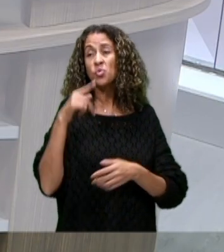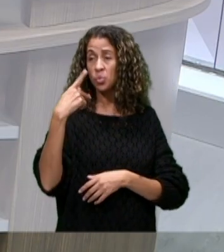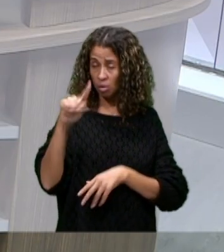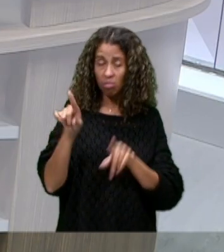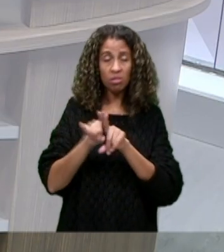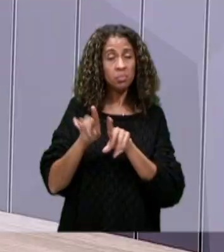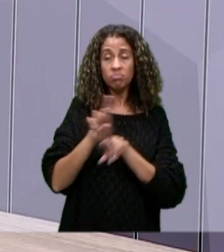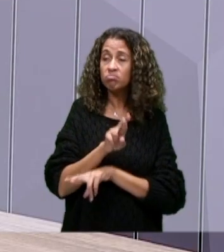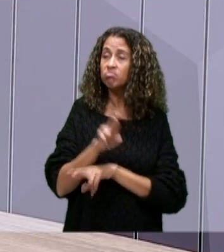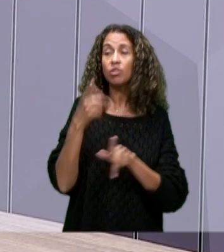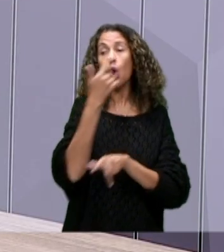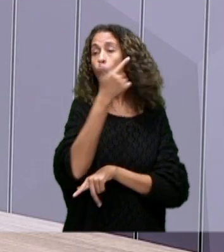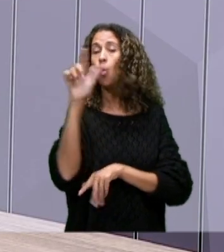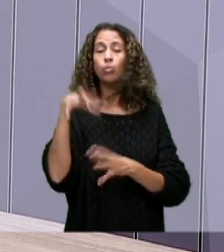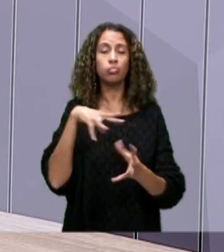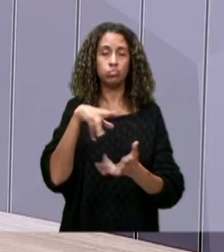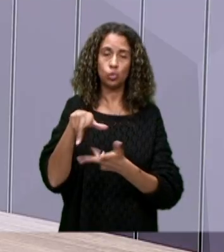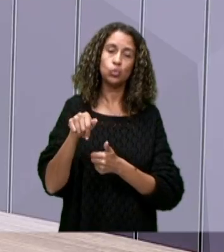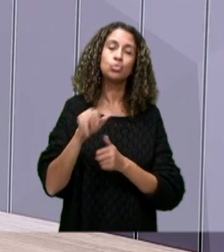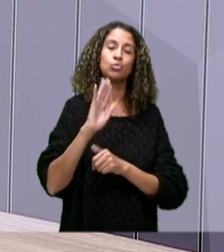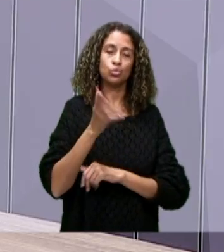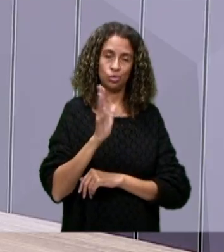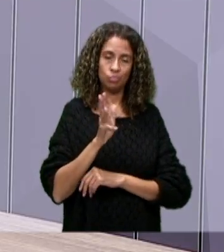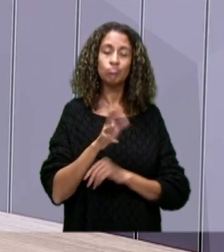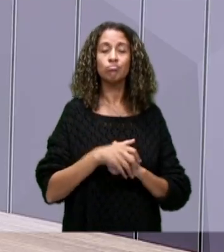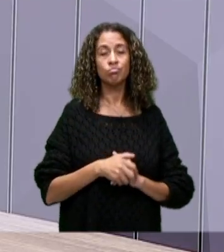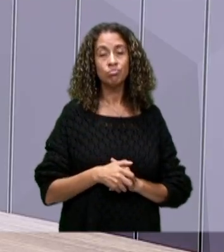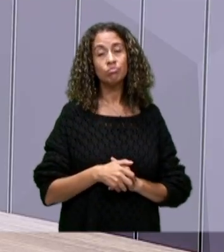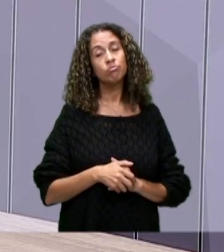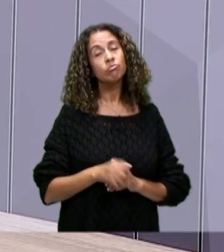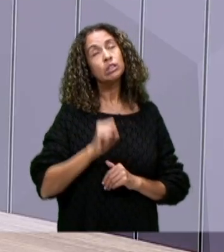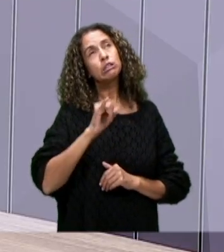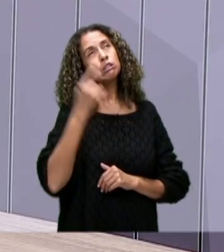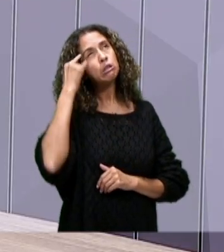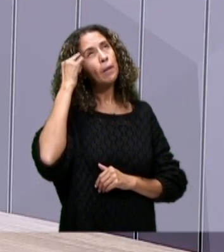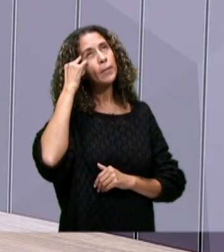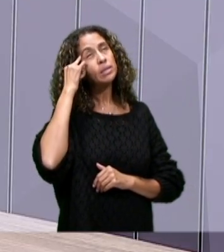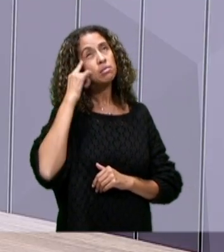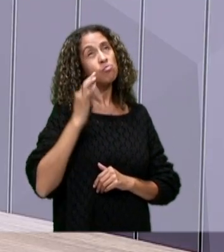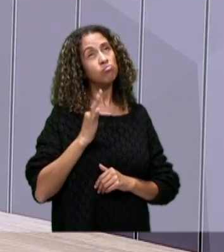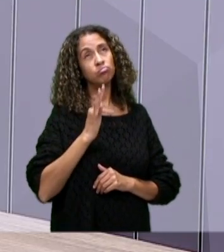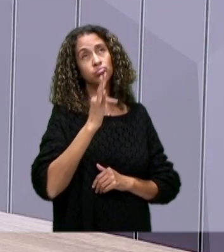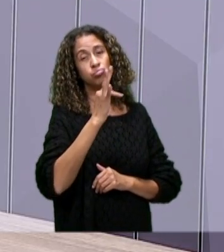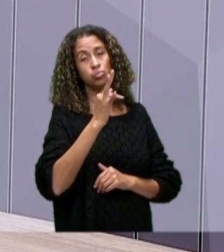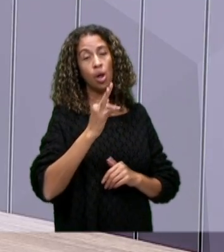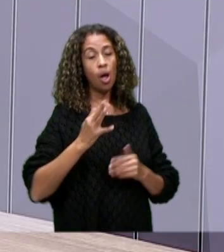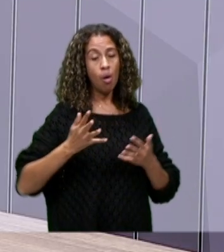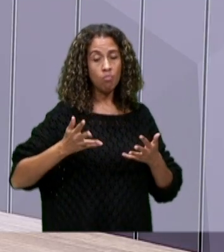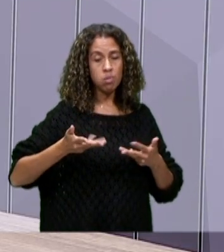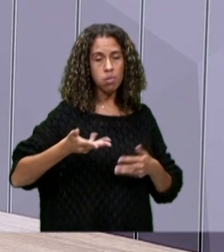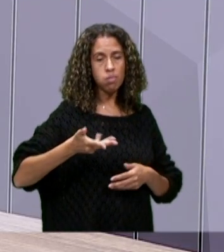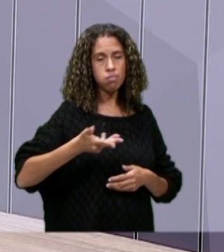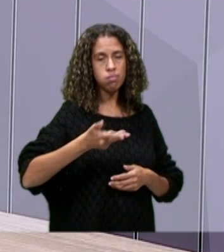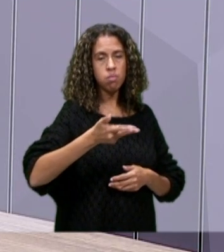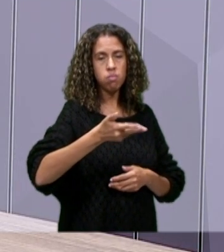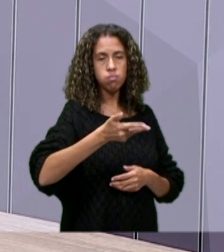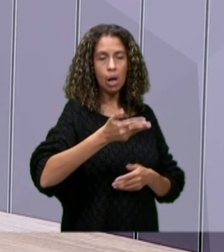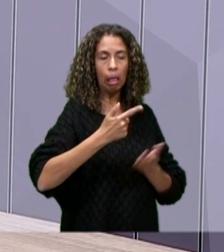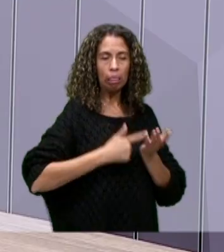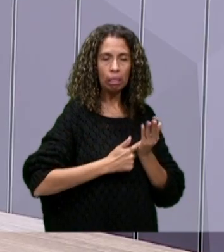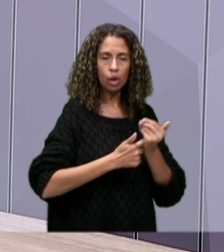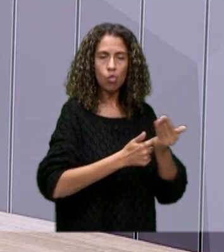Isso. O mundo hoje é outro, né? E se pensar daqui a algum tempo, com a aceleração que está acontecendo, as